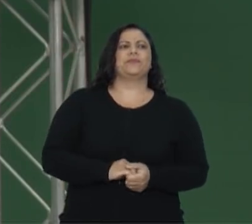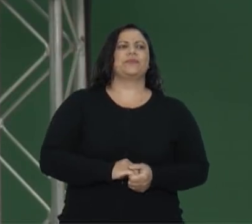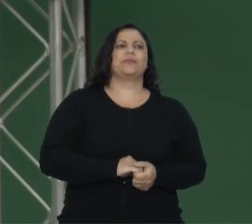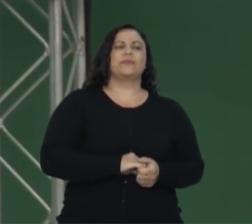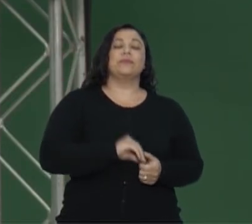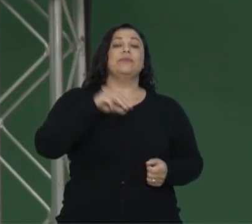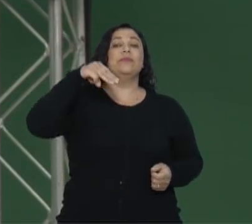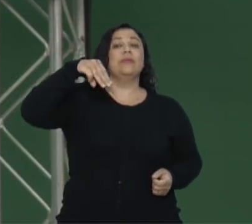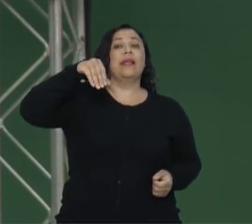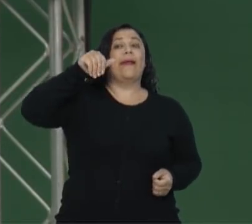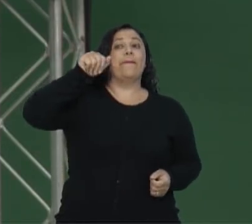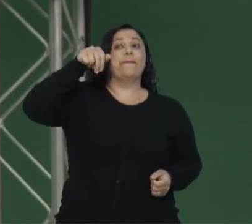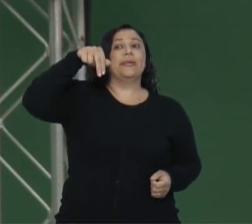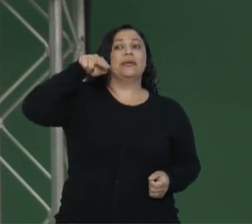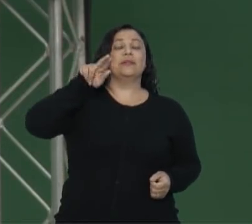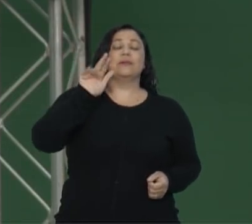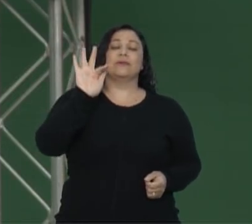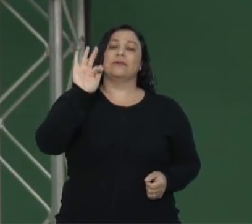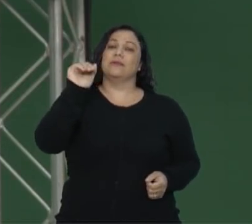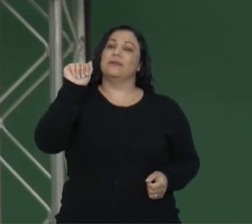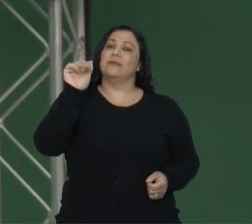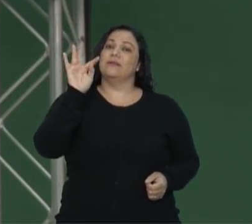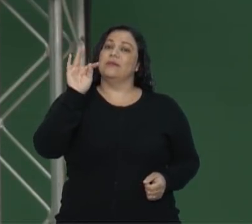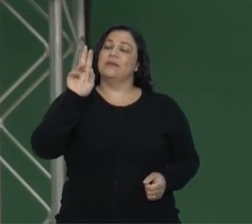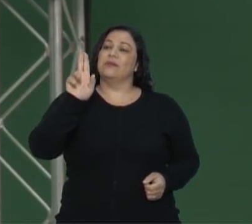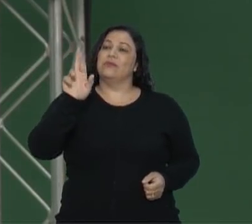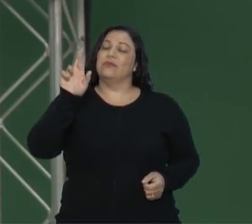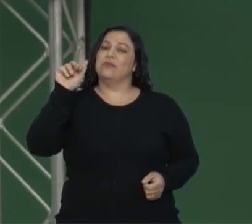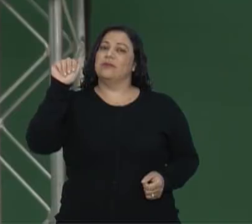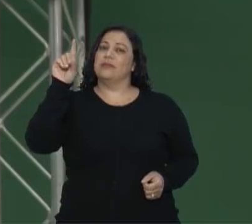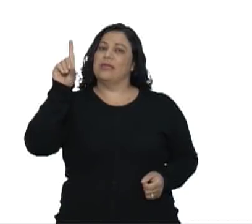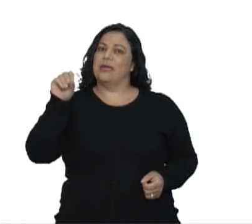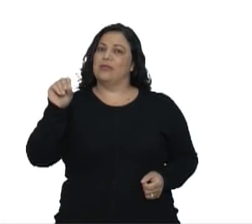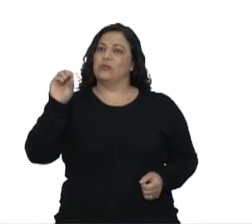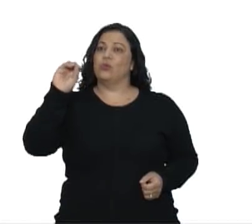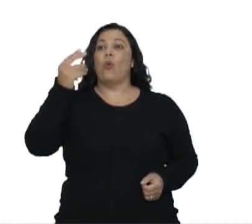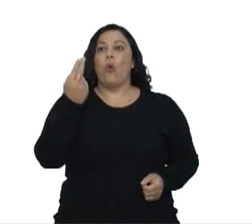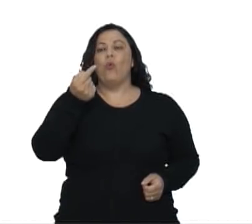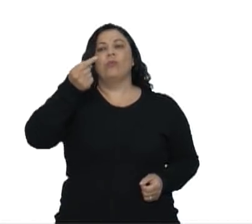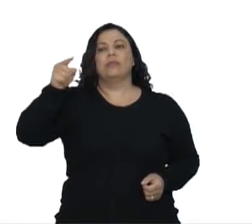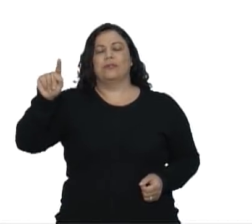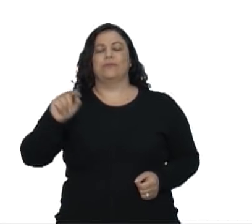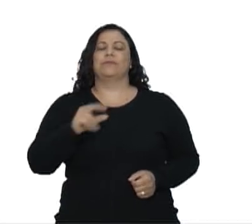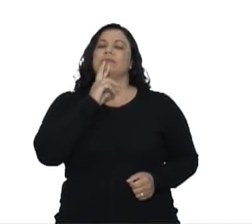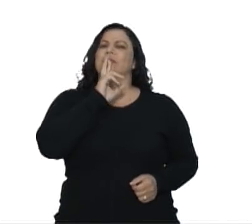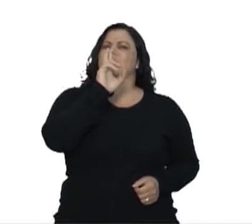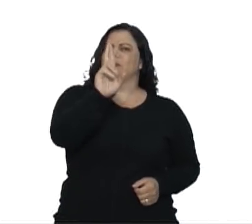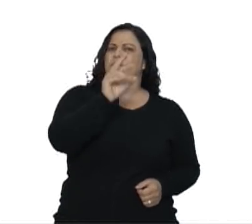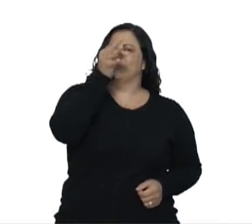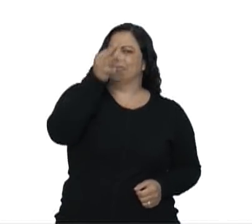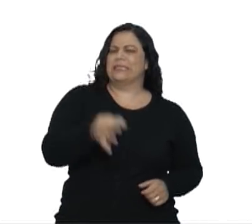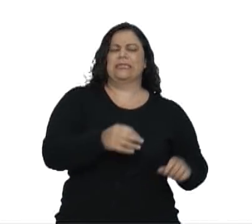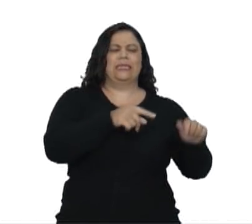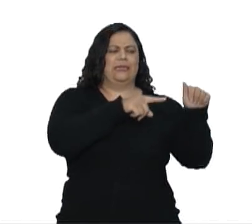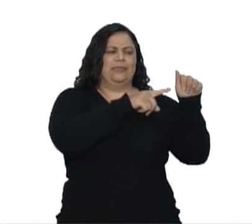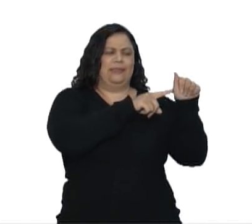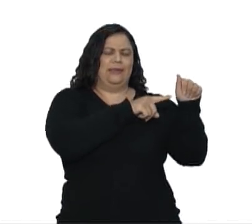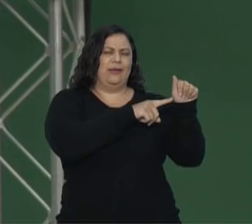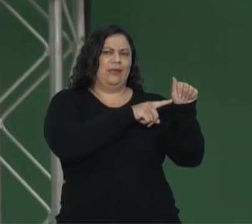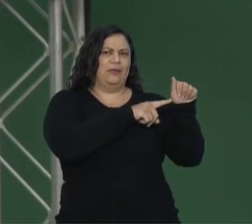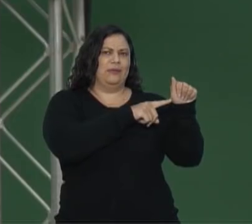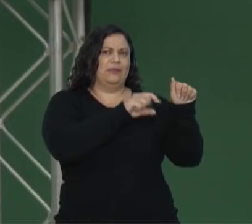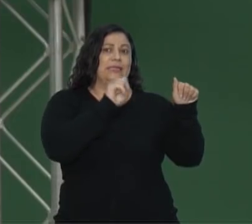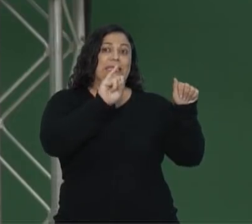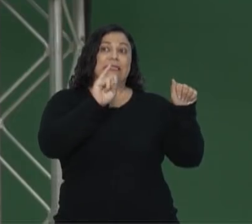não manufaturado, como a gente aprendeu. Resposta correta, letra A. Uma cadeira de madeira. Então, se a gente só pegar essa